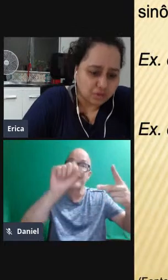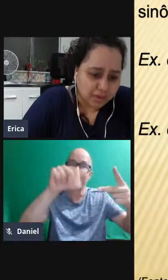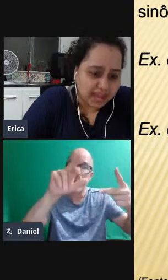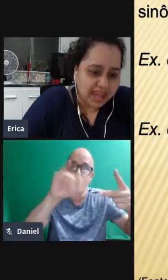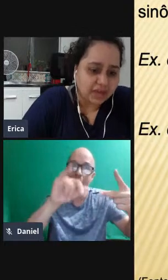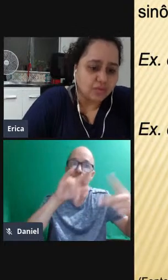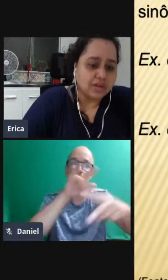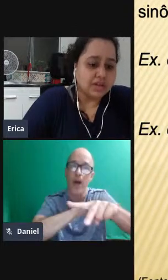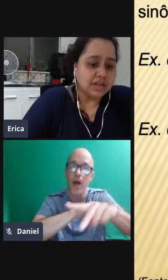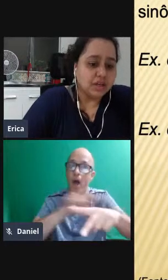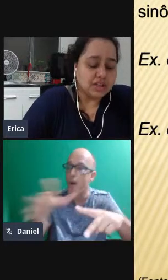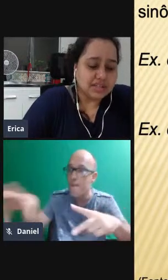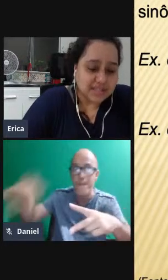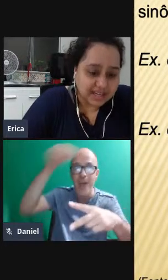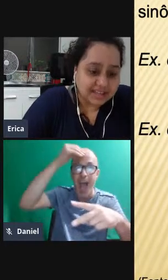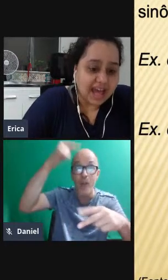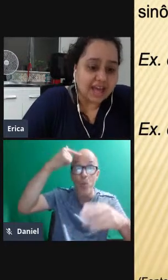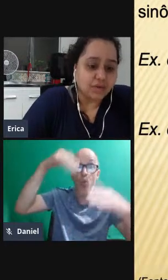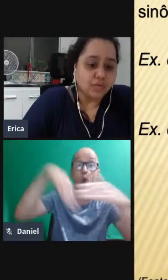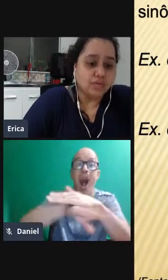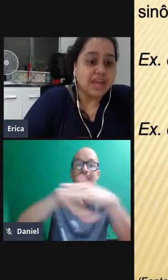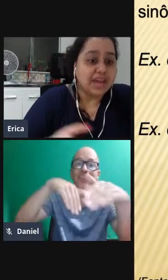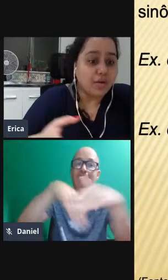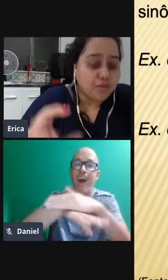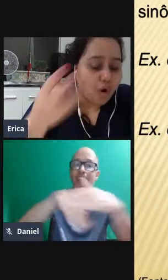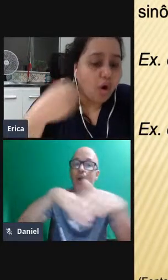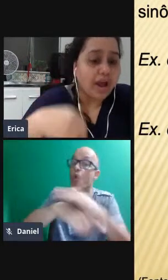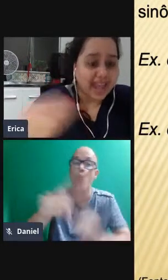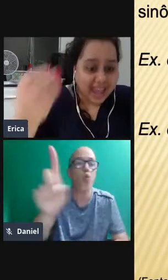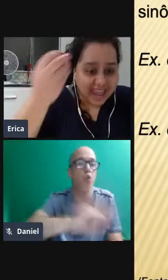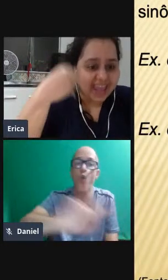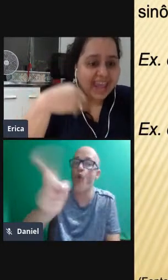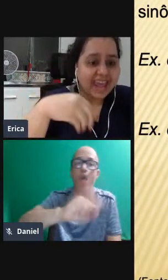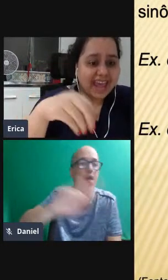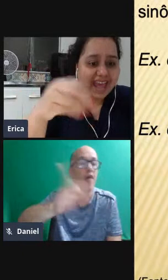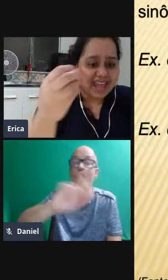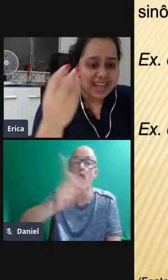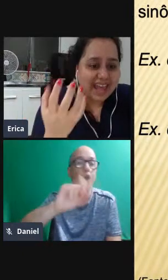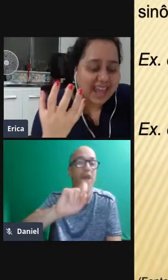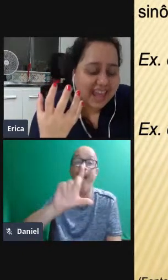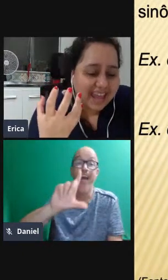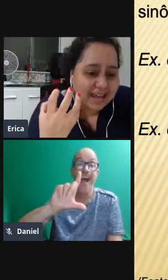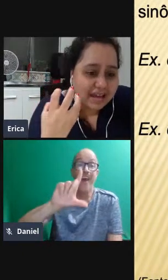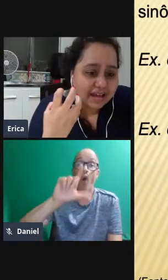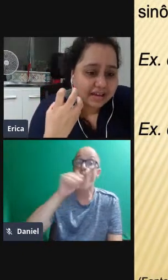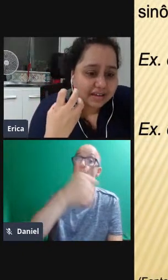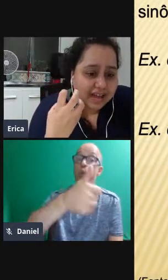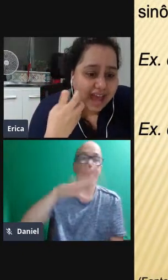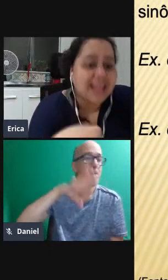O sinal de banheiro, sanitário. E aí eu vou.